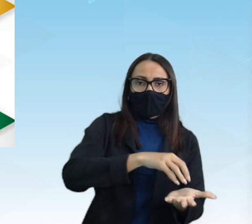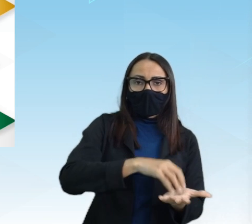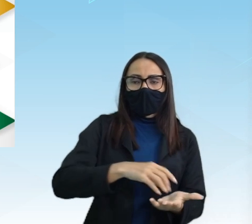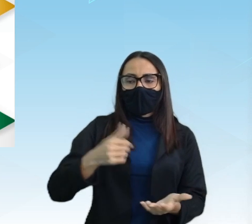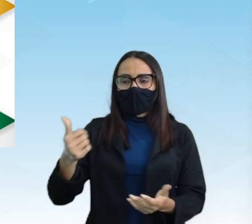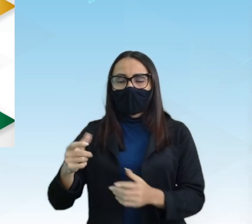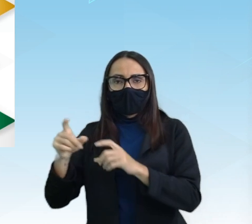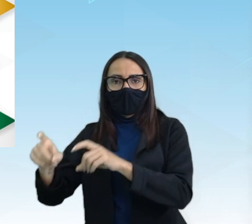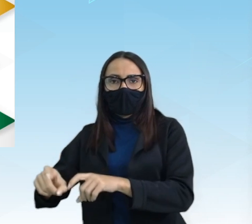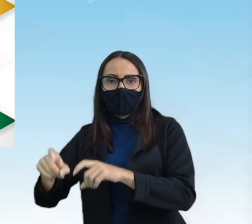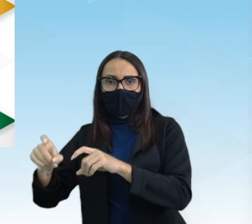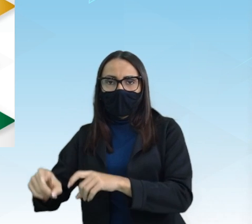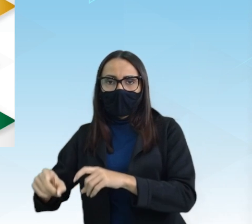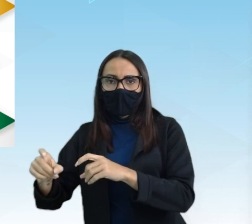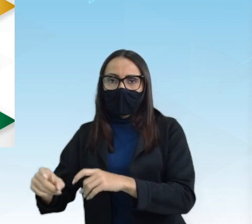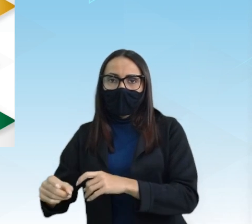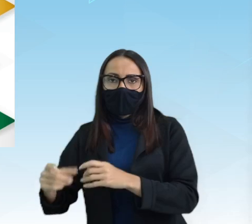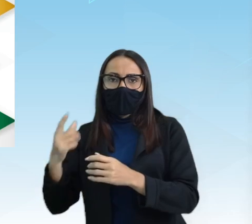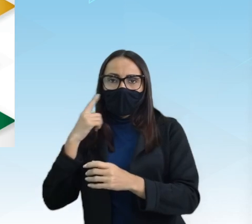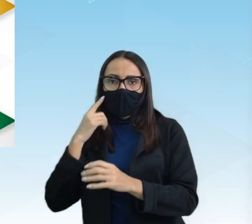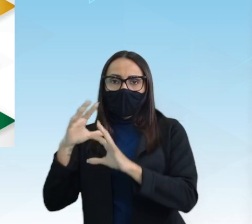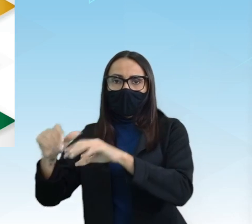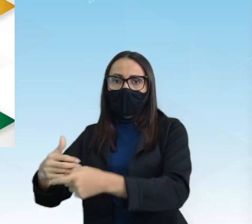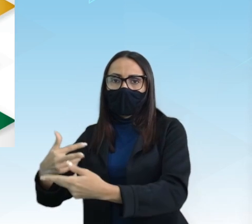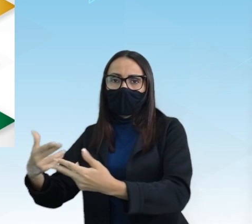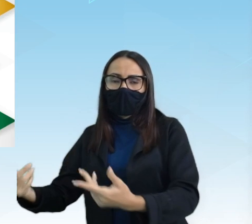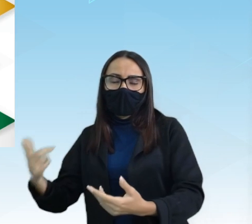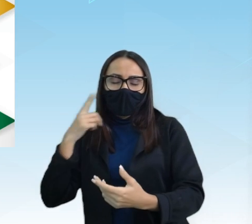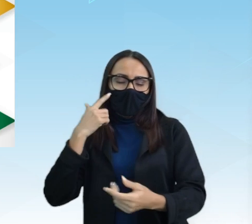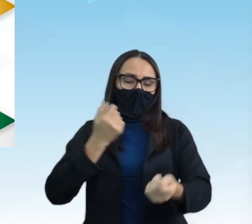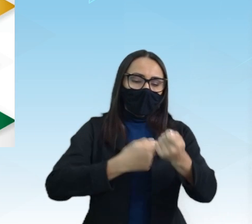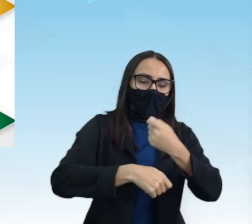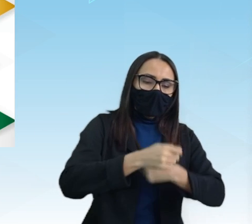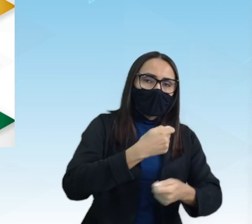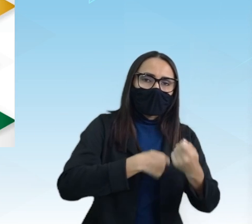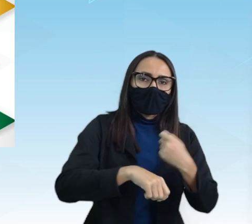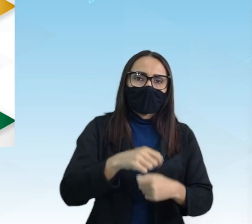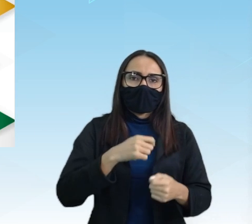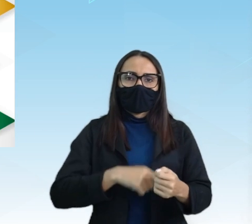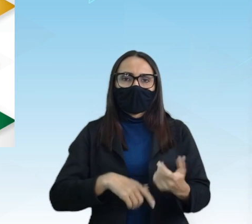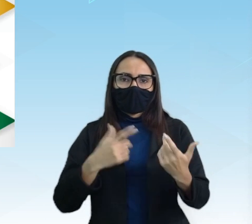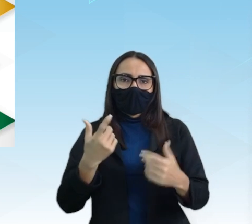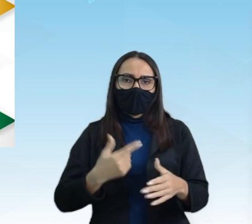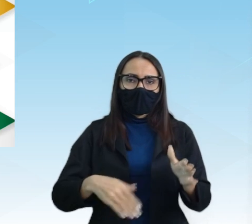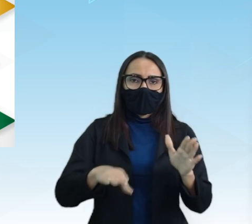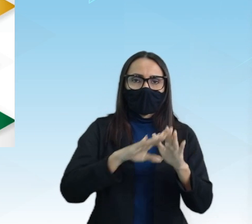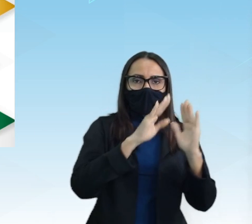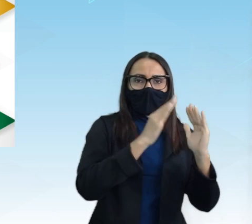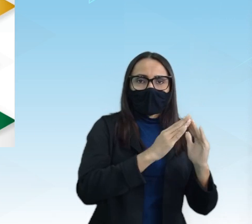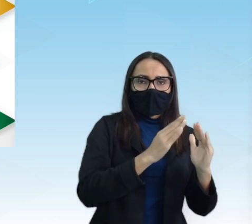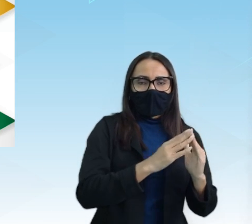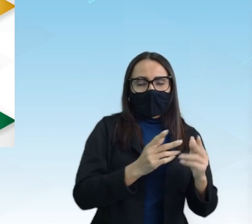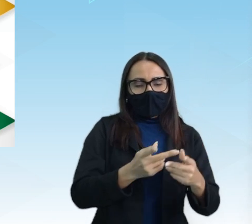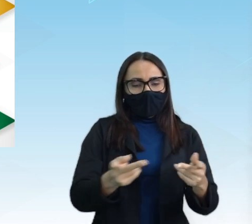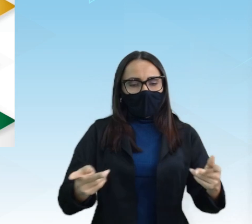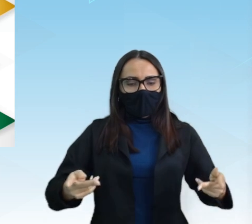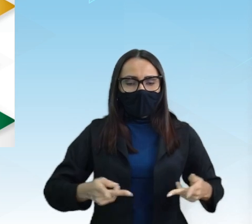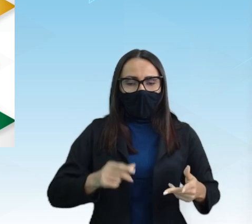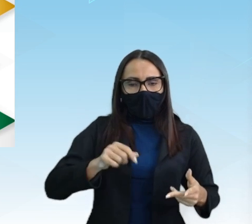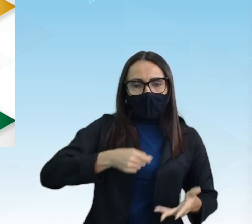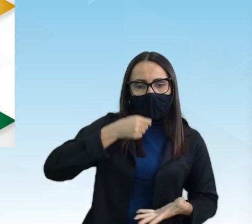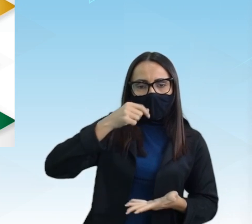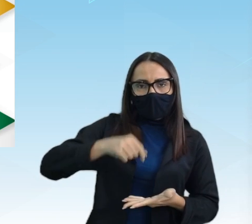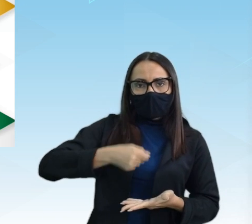setor, para depois chegar no terceiro setor, que é o comércio, para chegar até a nossa casa, o nosso pratinho. Não é isso, meus